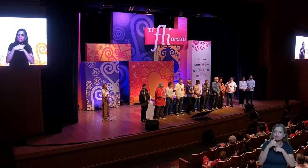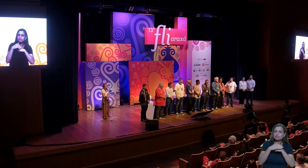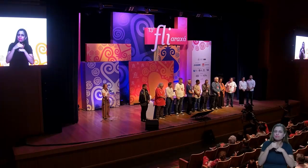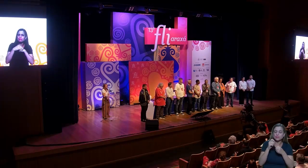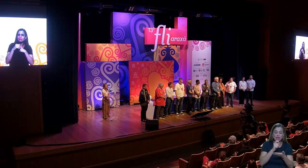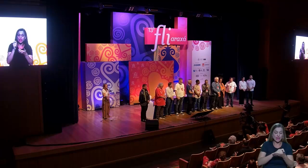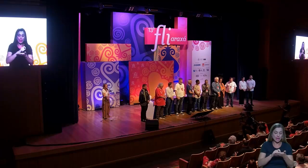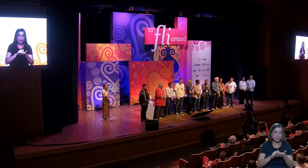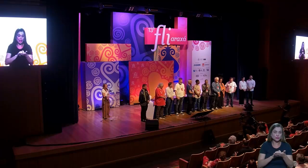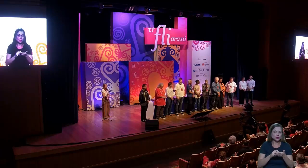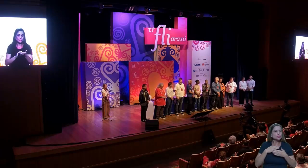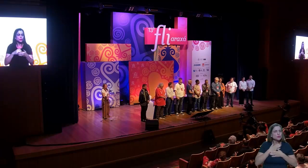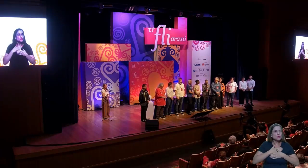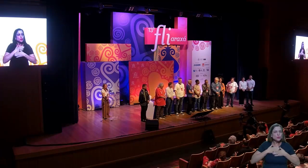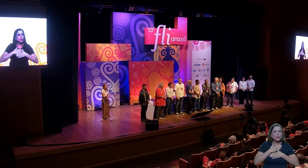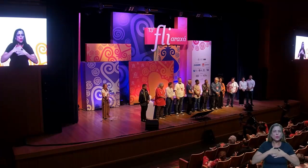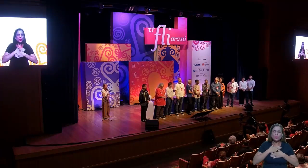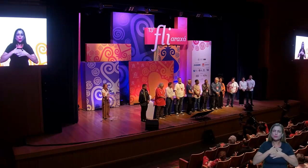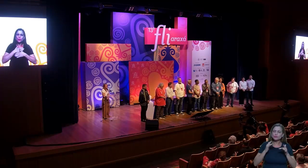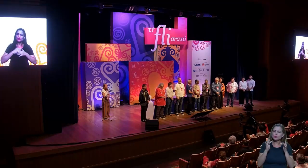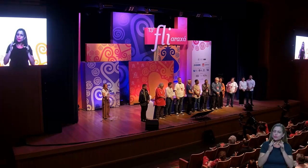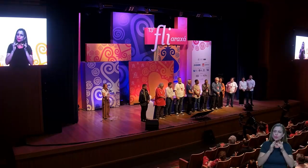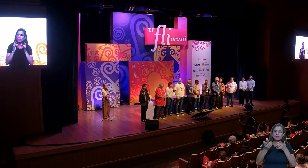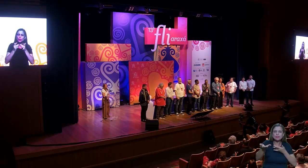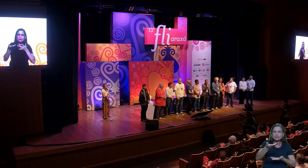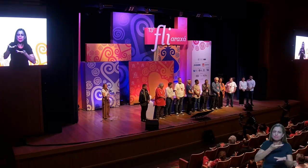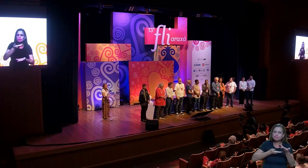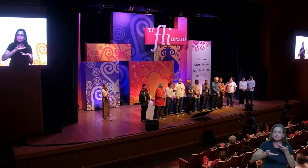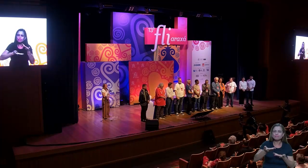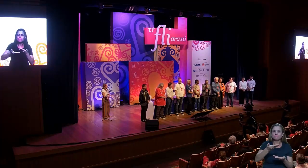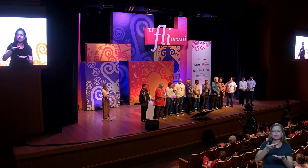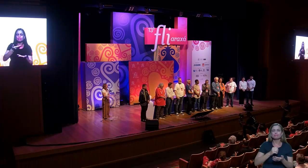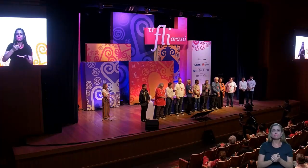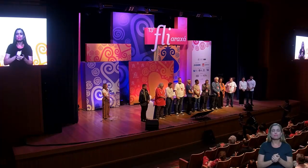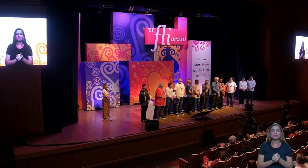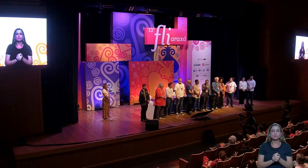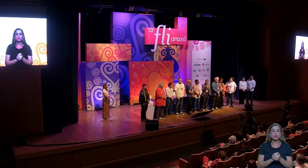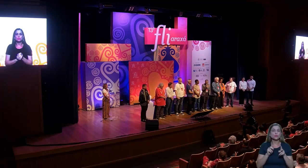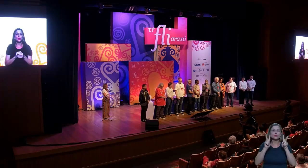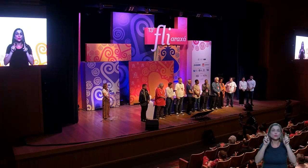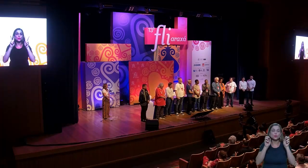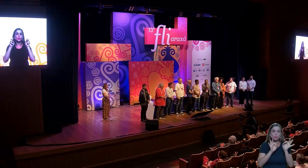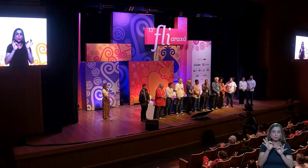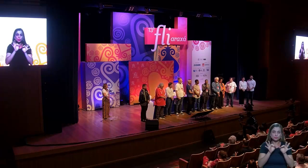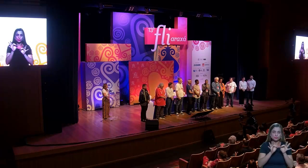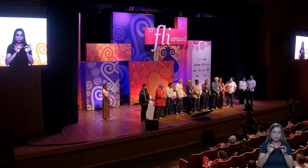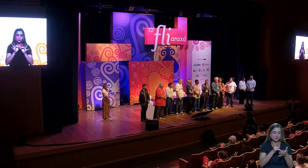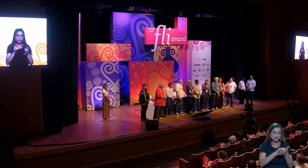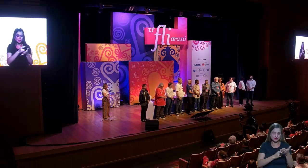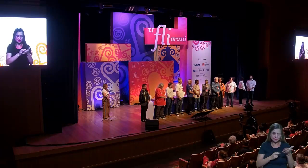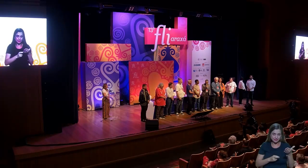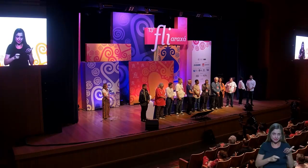autores gostam desse contato, né, com os leitores. E sobre o projeto de redação, quem não teve